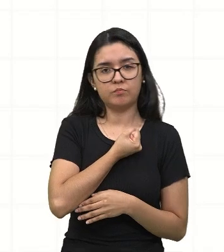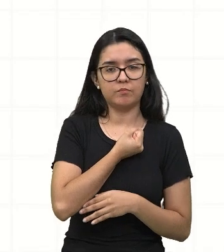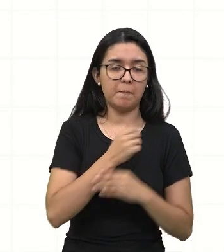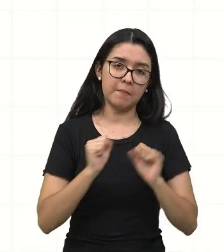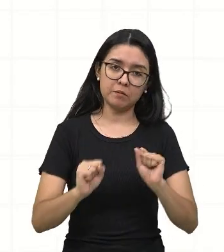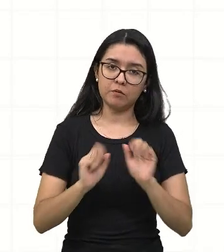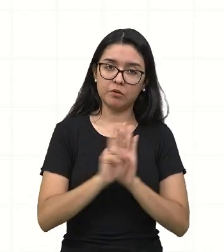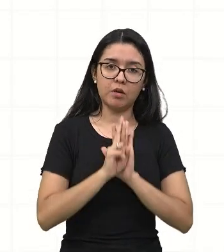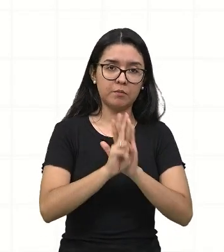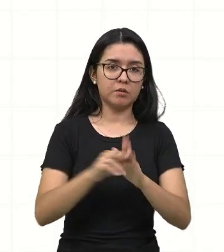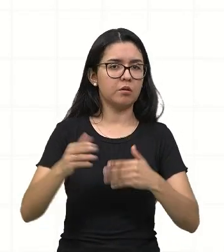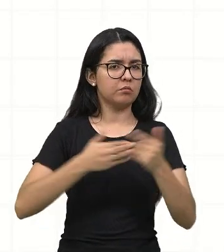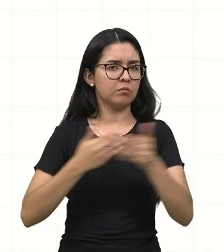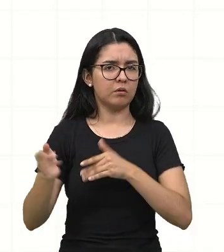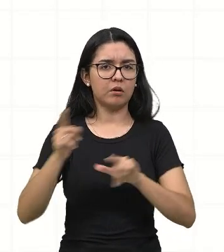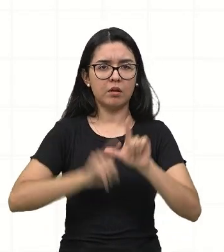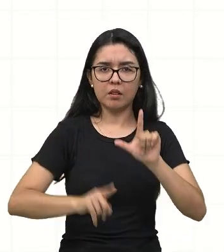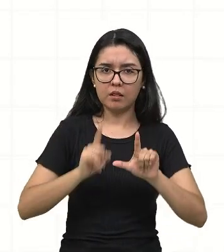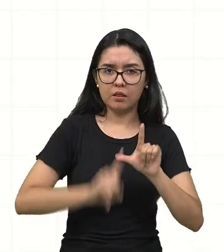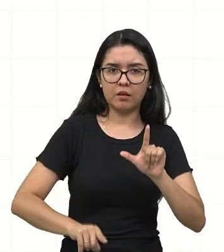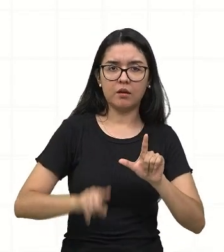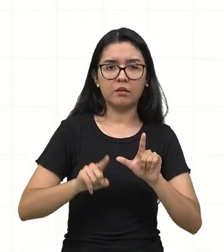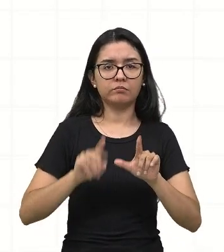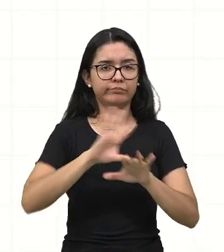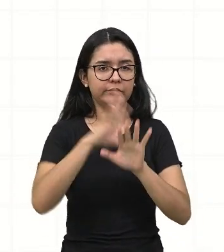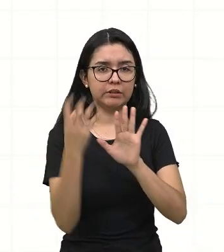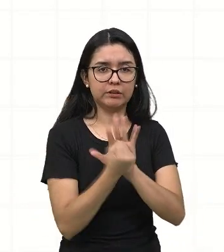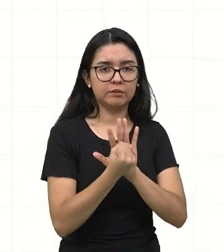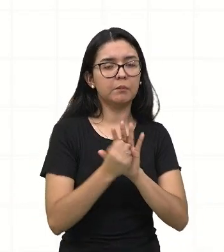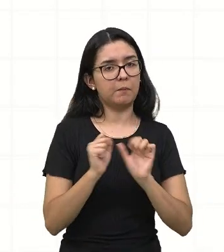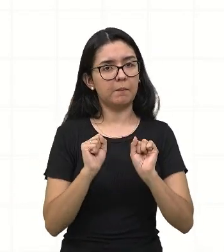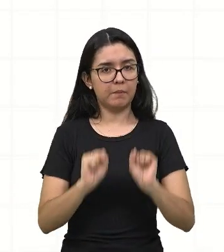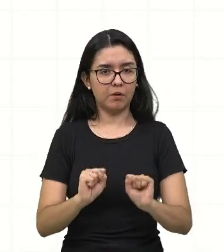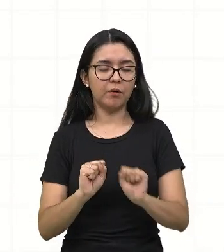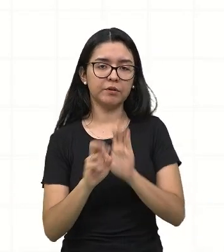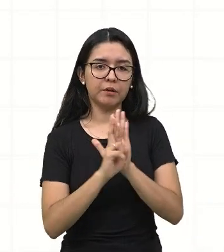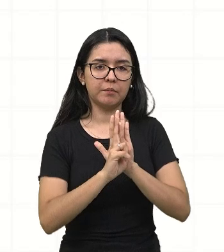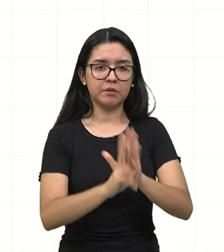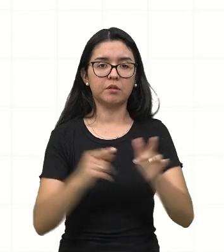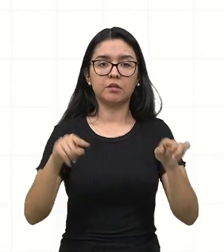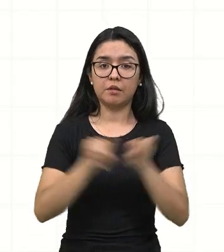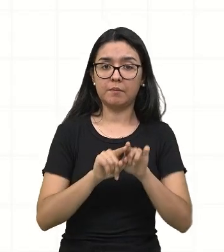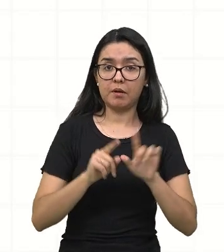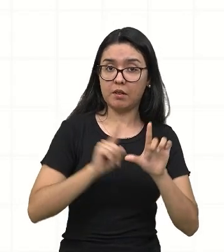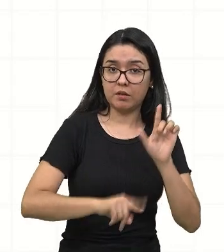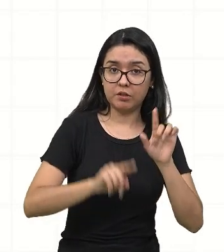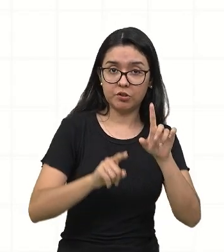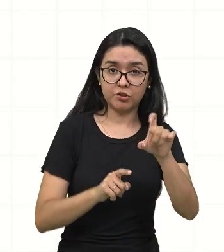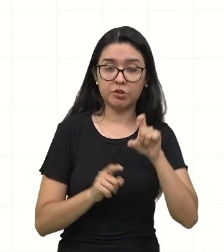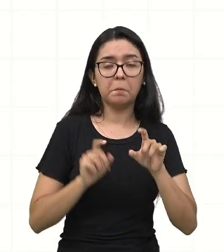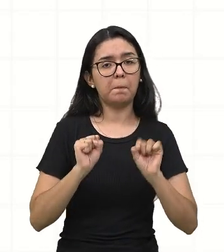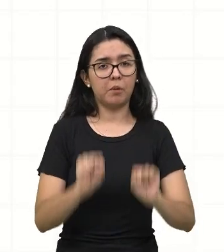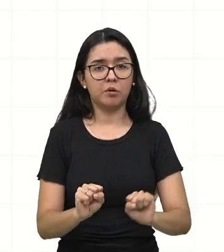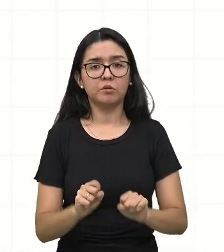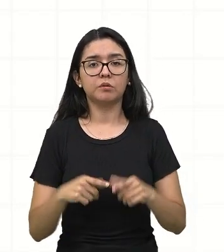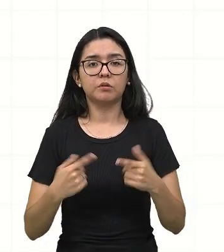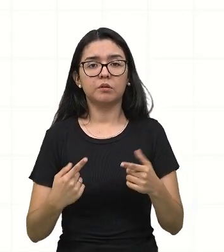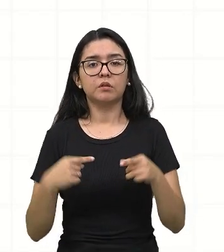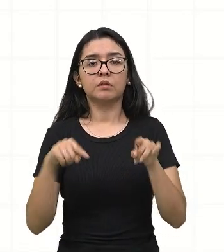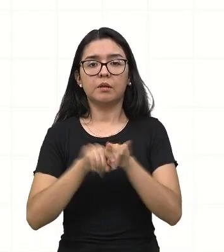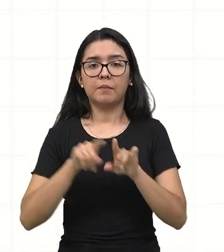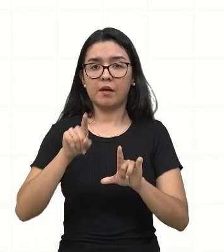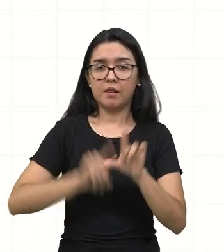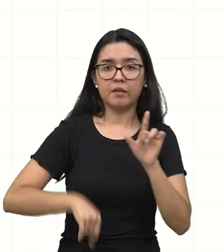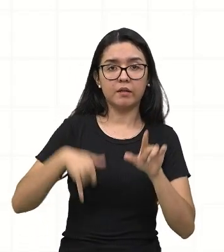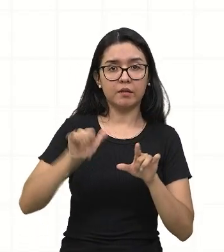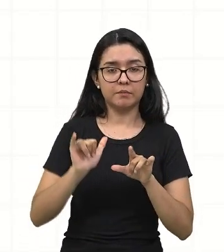por qualquer letra, qualquer símbolo, tá bom? Posso representá-lo pela letra X? Posso. Posso representar também por uma